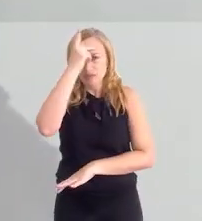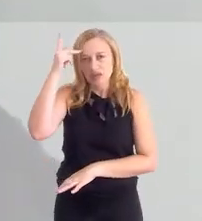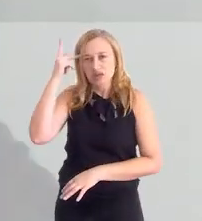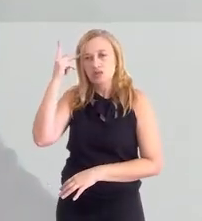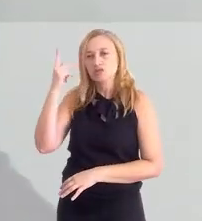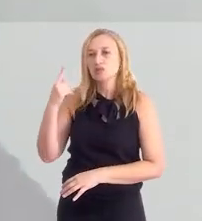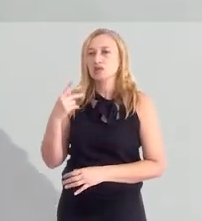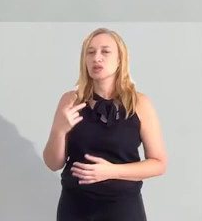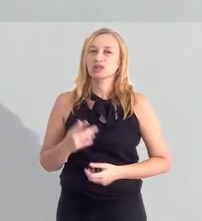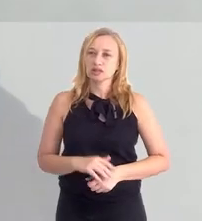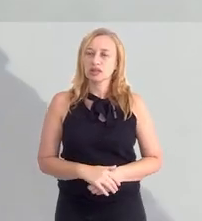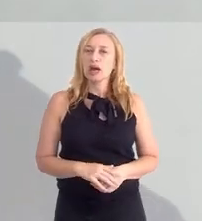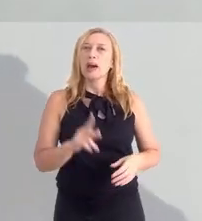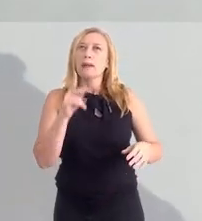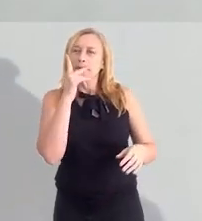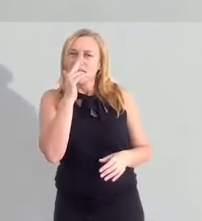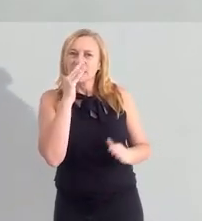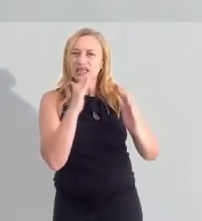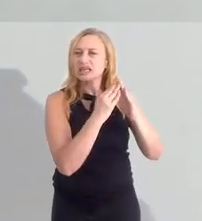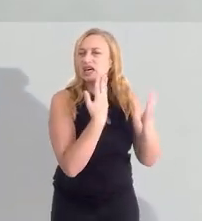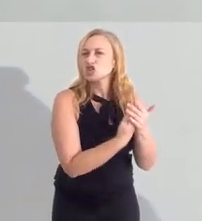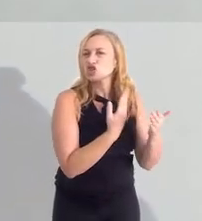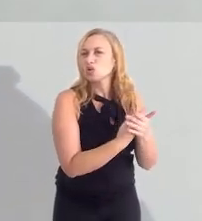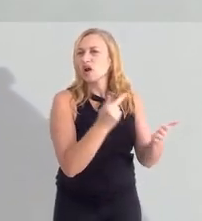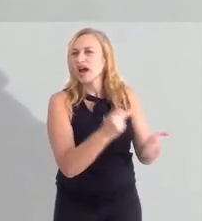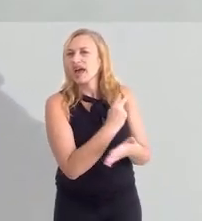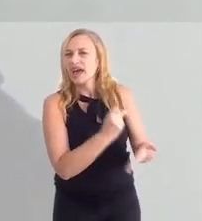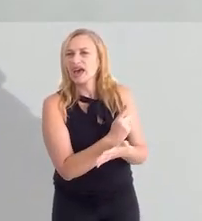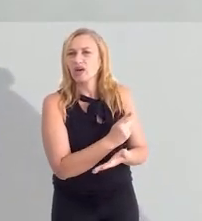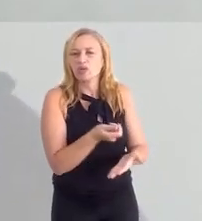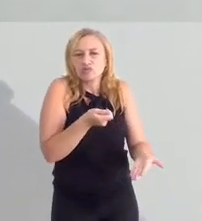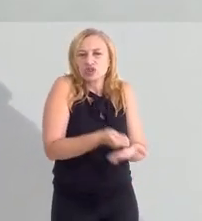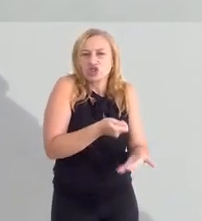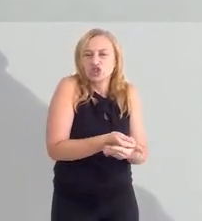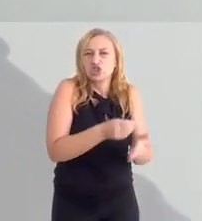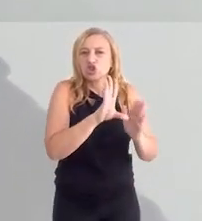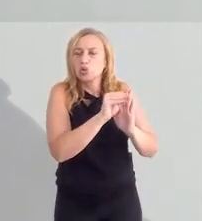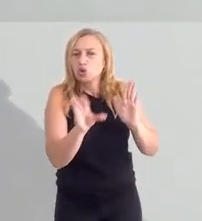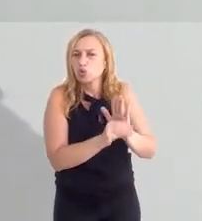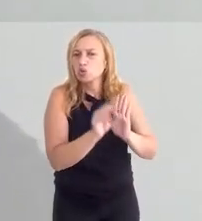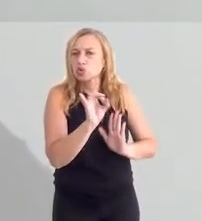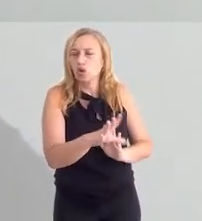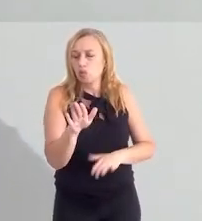me parece que a escola erra quando ainda segue insistindo em conteúdo.